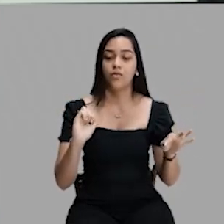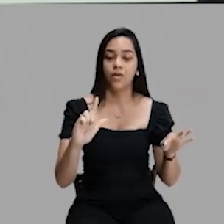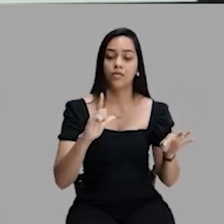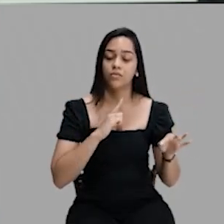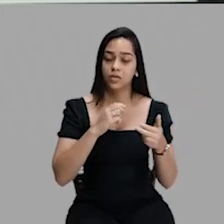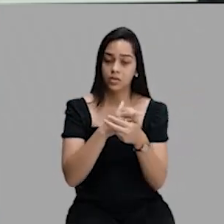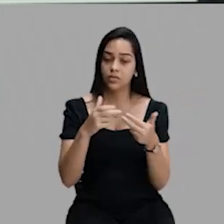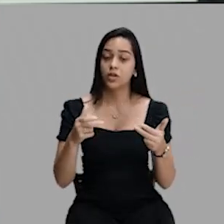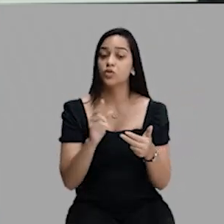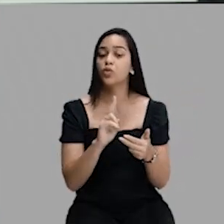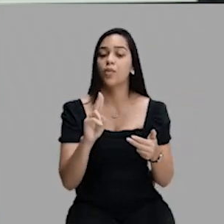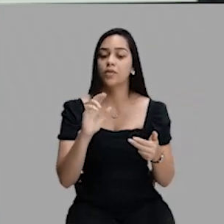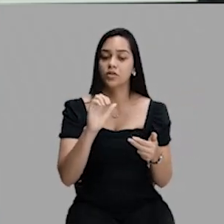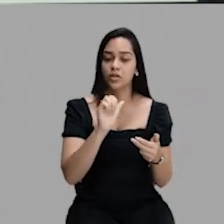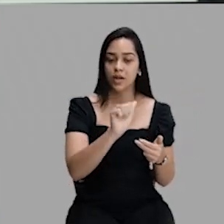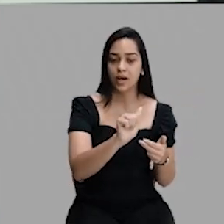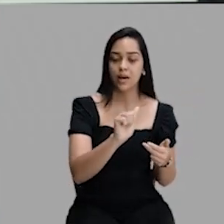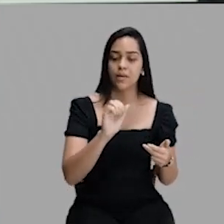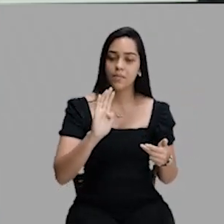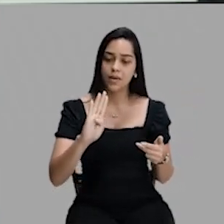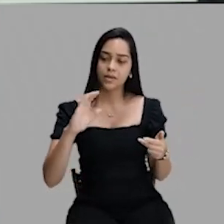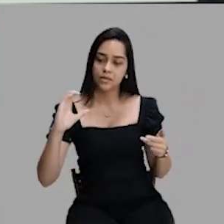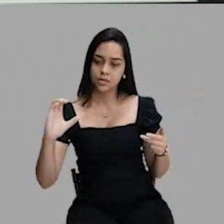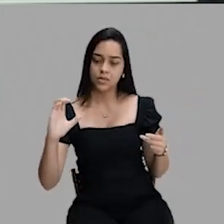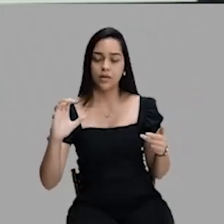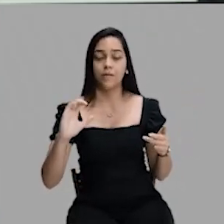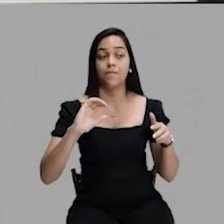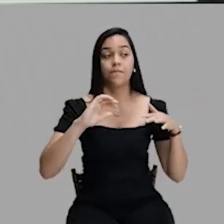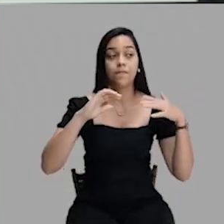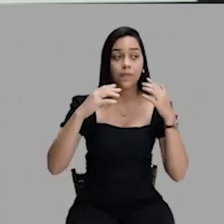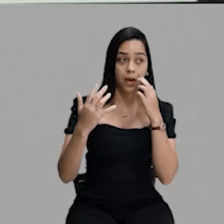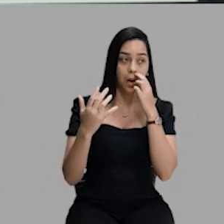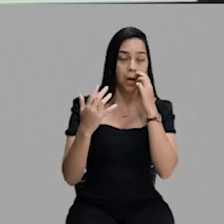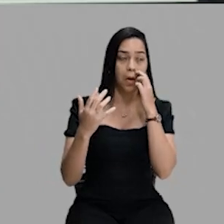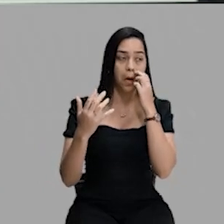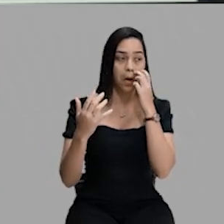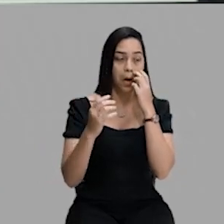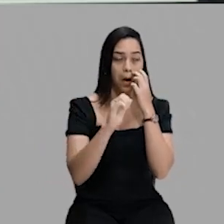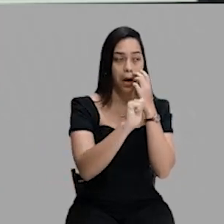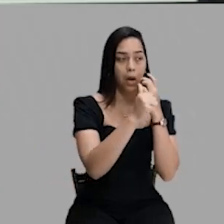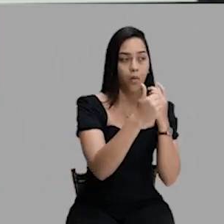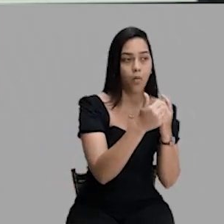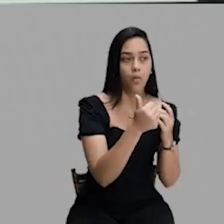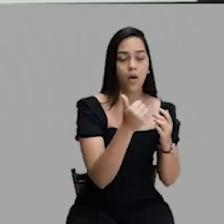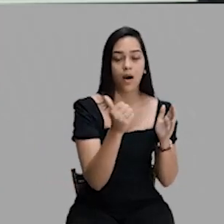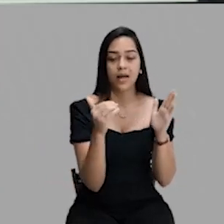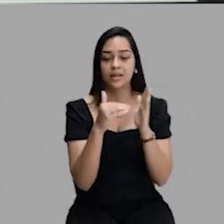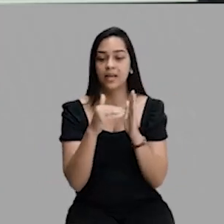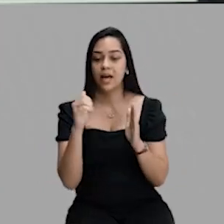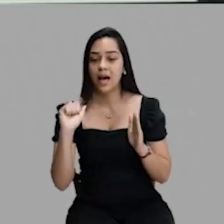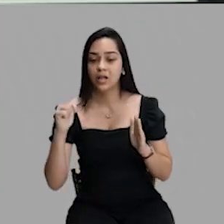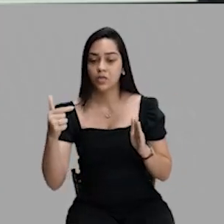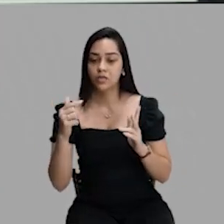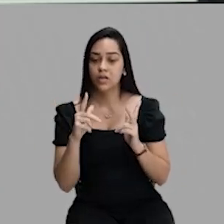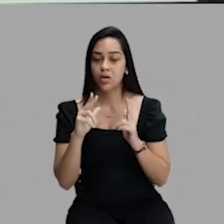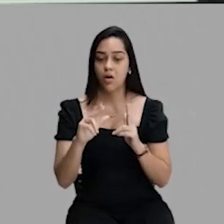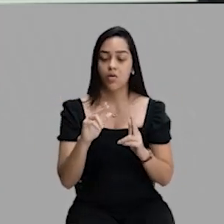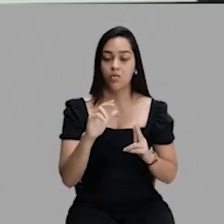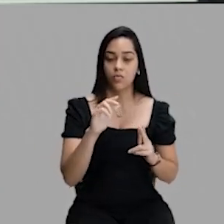esses elementos aqui que nós chamamos de A, de B e de C. Na verdade, A1 até A2 vale